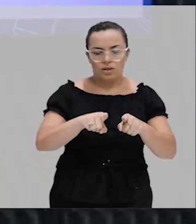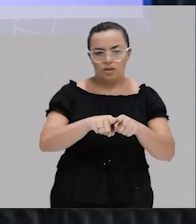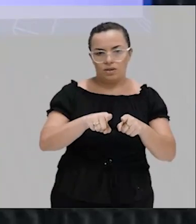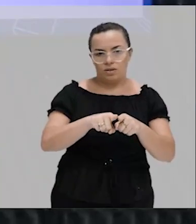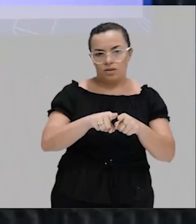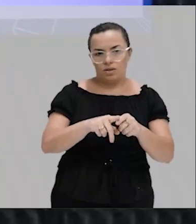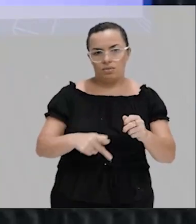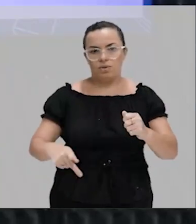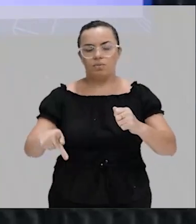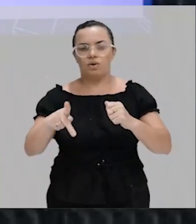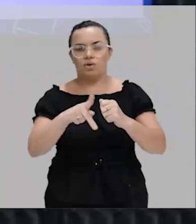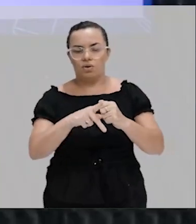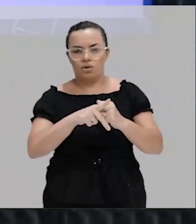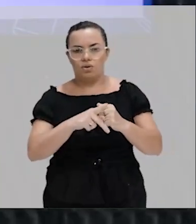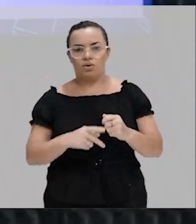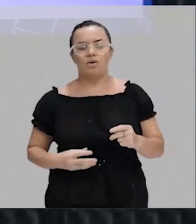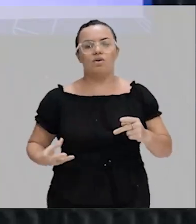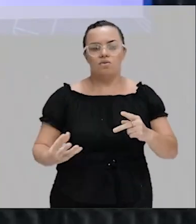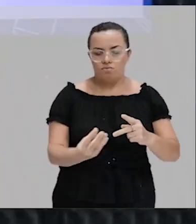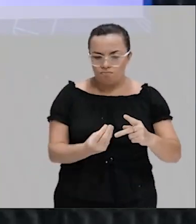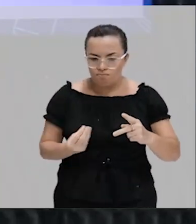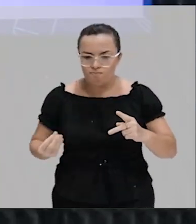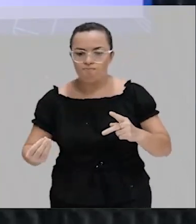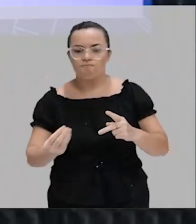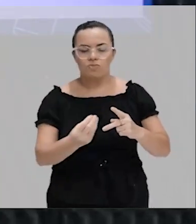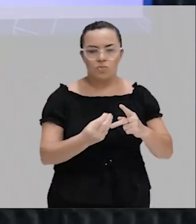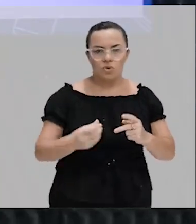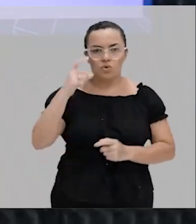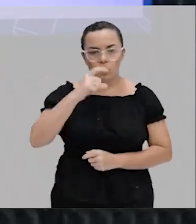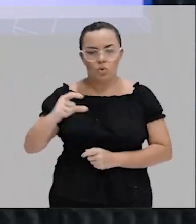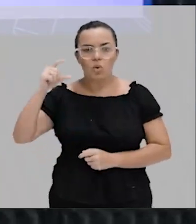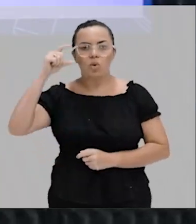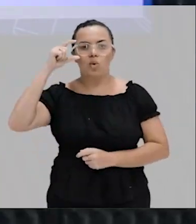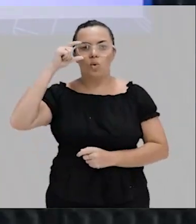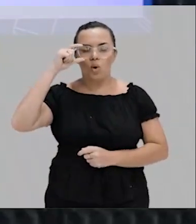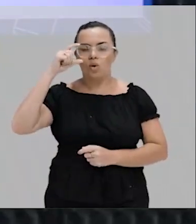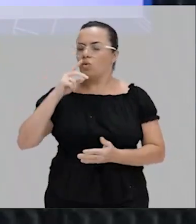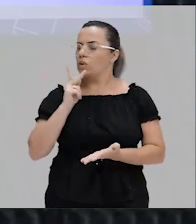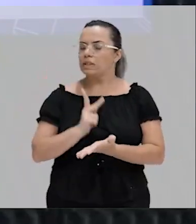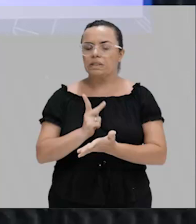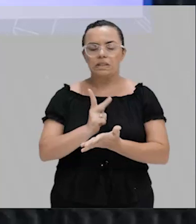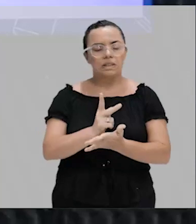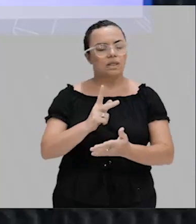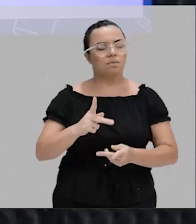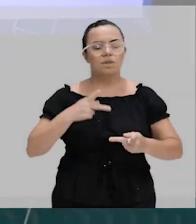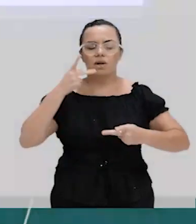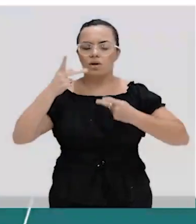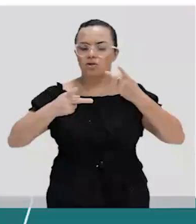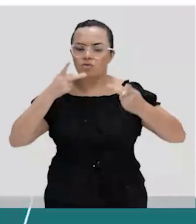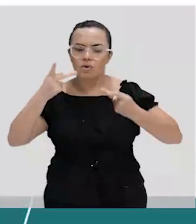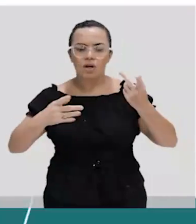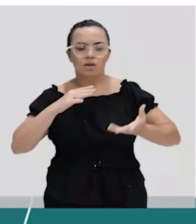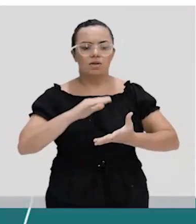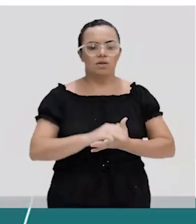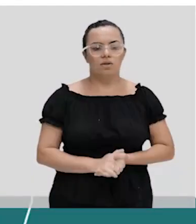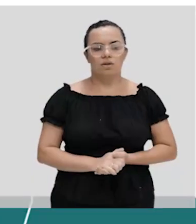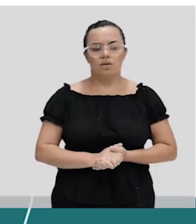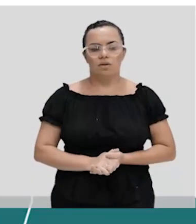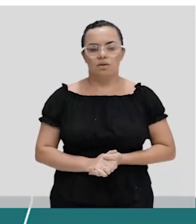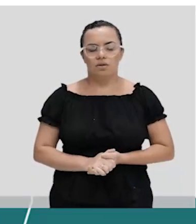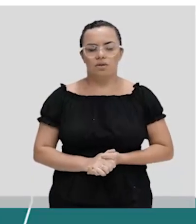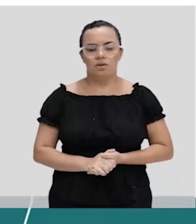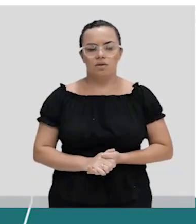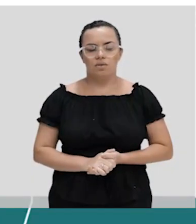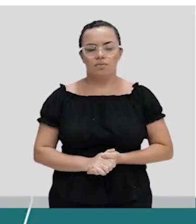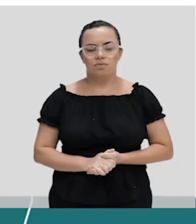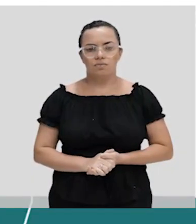óculos, meus óculos, aqueles óculos, tá certo? Plural dos substantivos